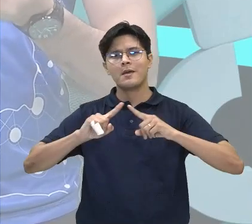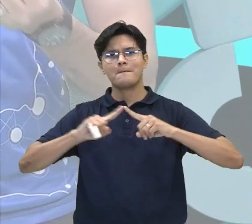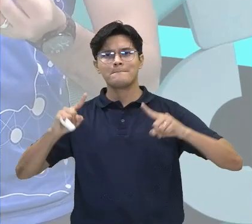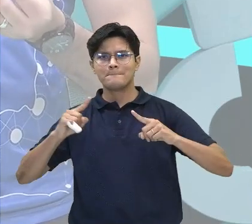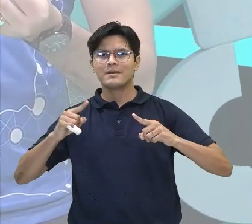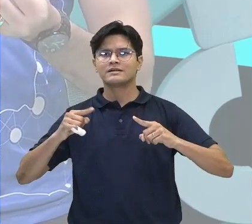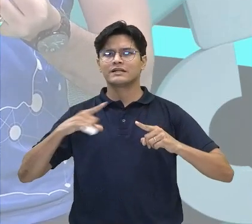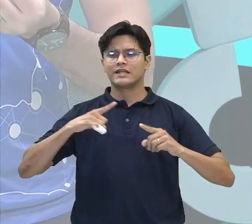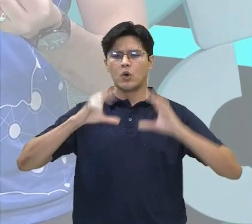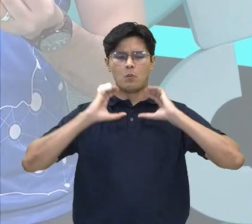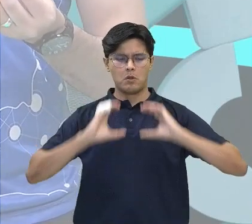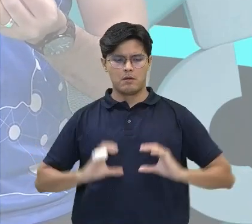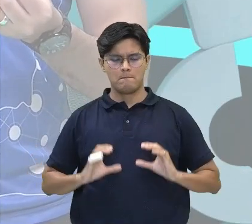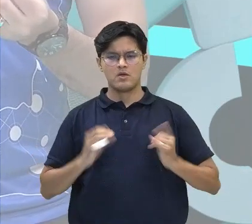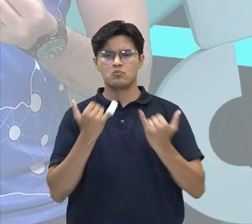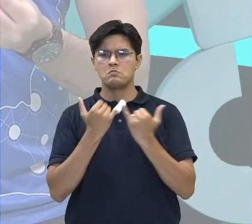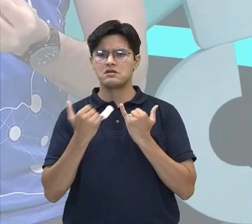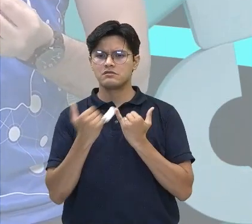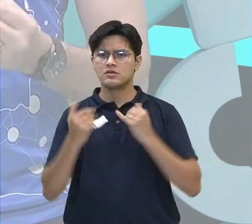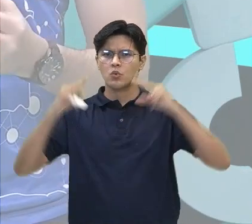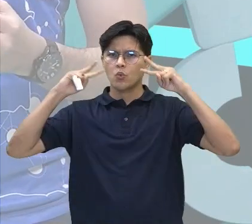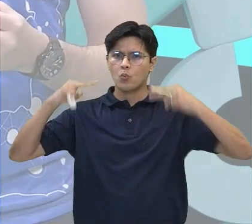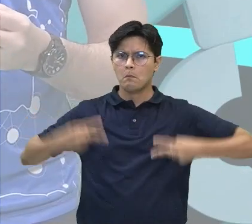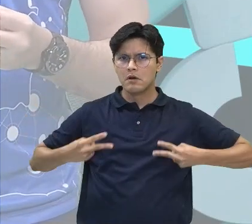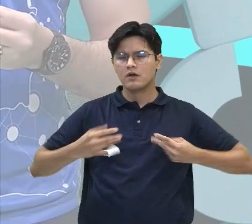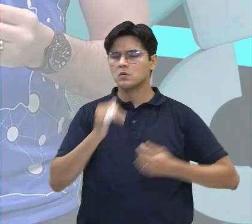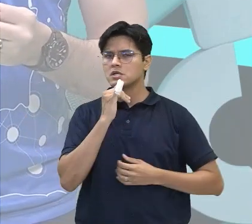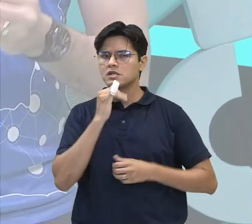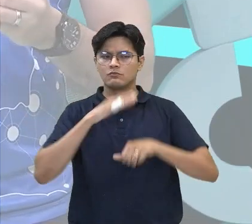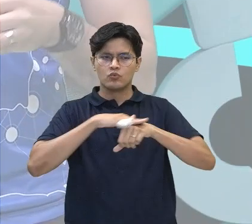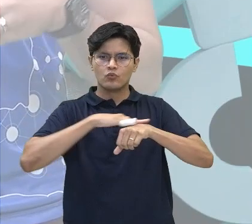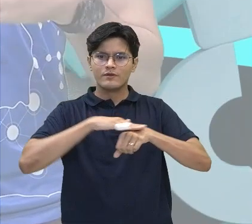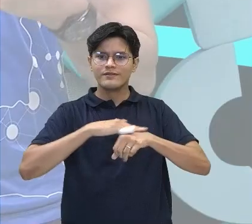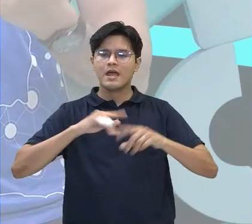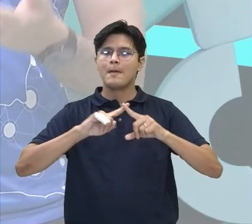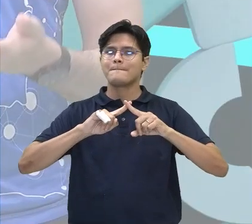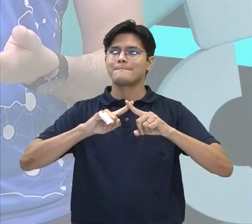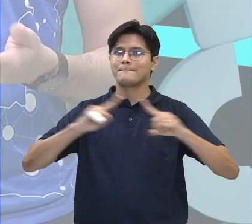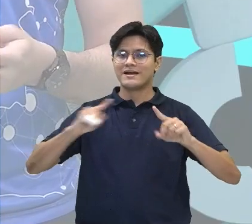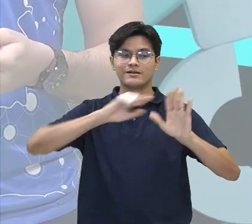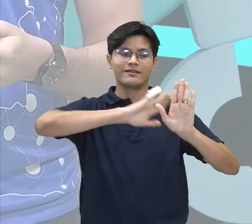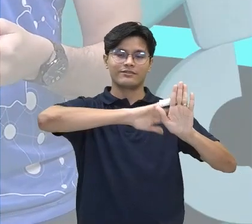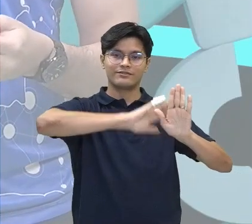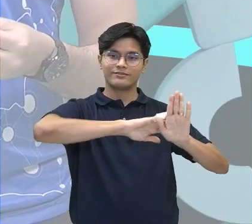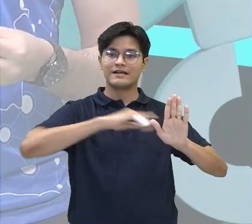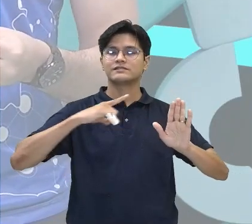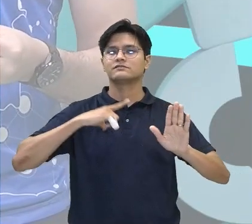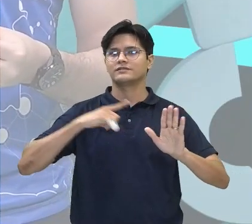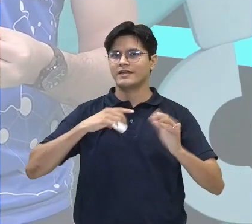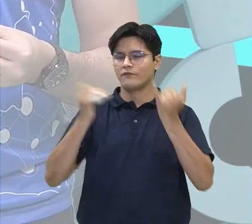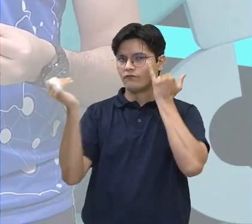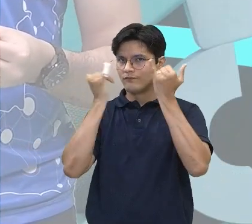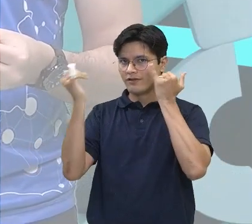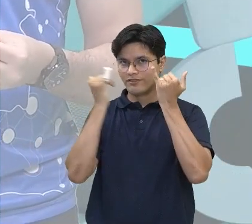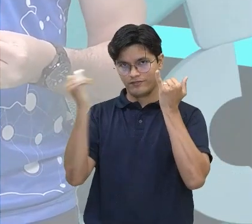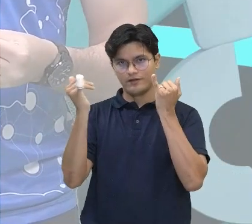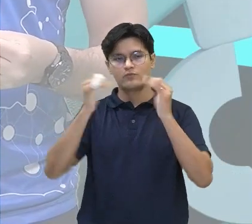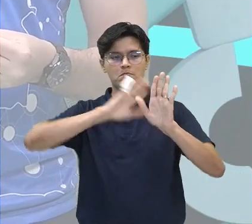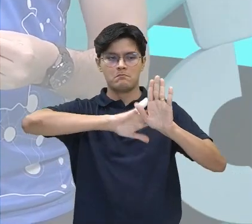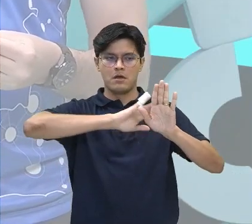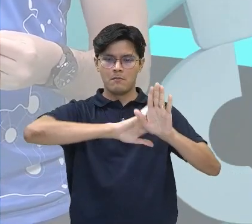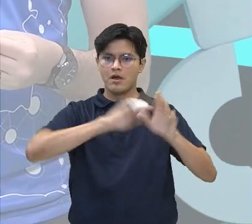trás, um subtexto, algo que você interpreta a partir daquilo, uma informação que você capta a partir daquilo que